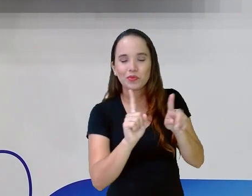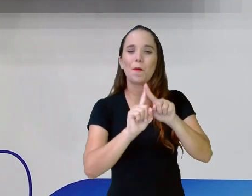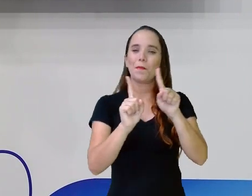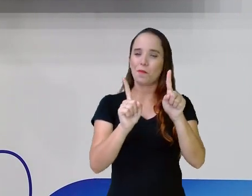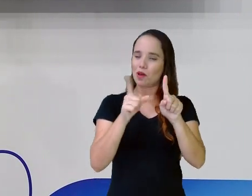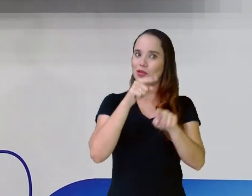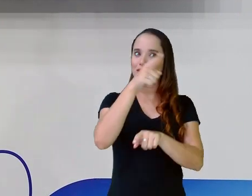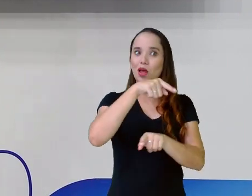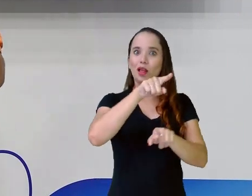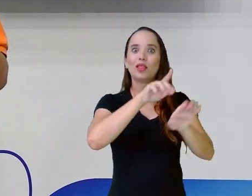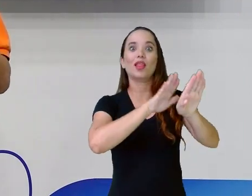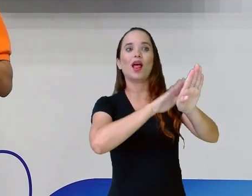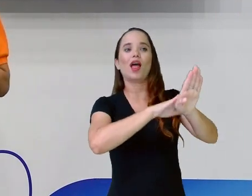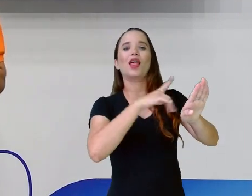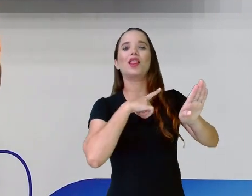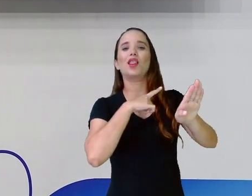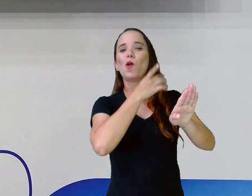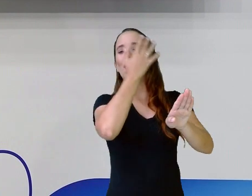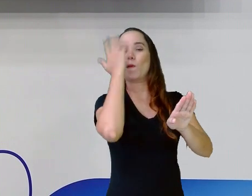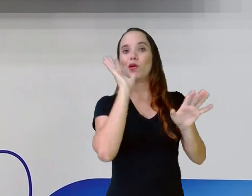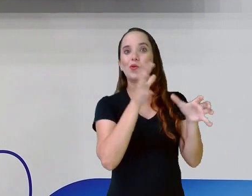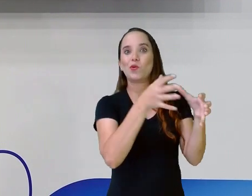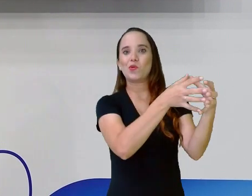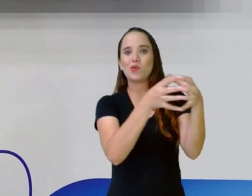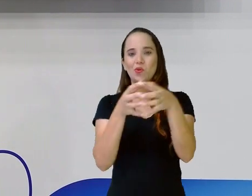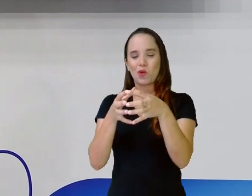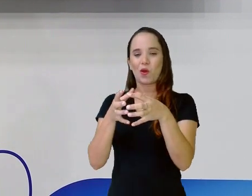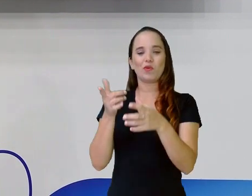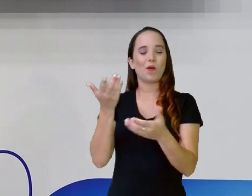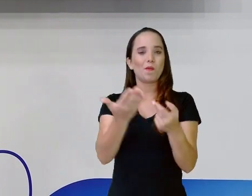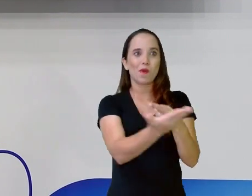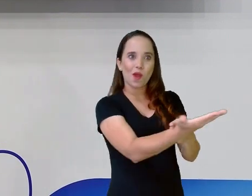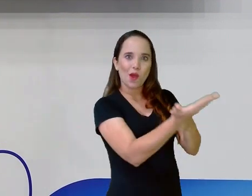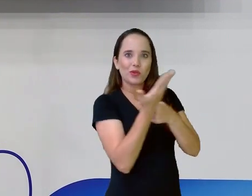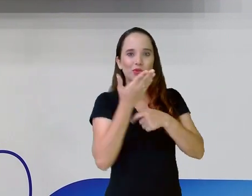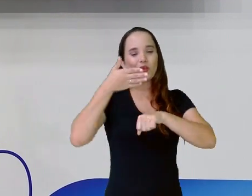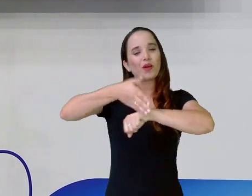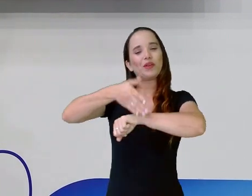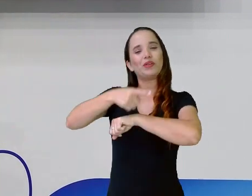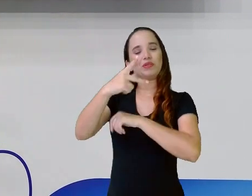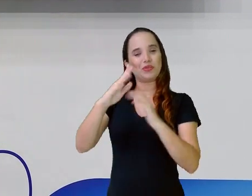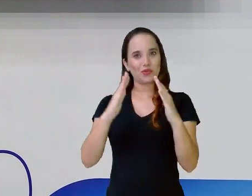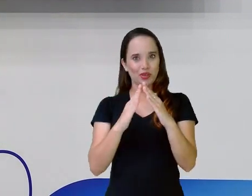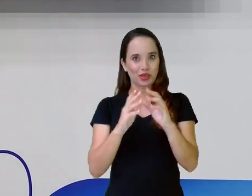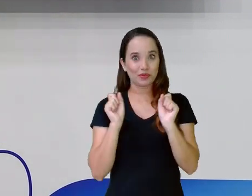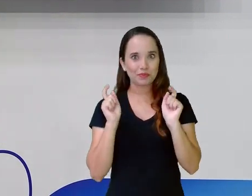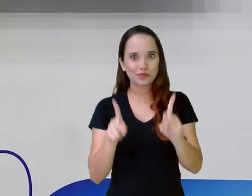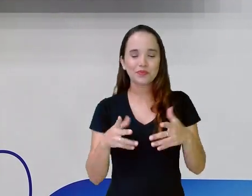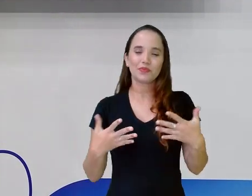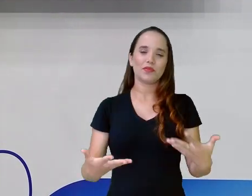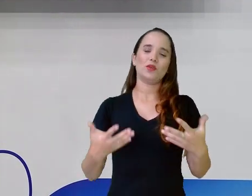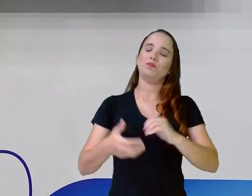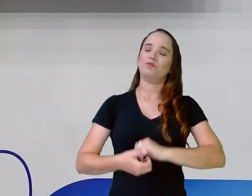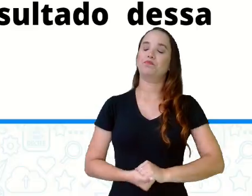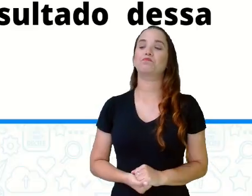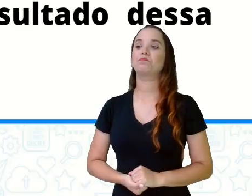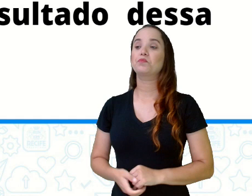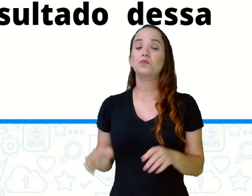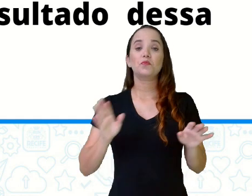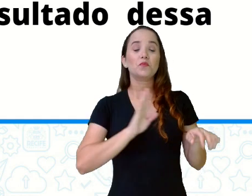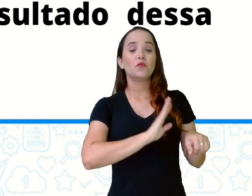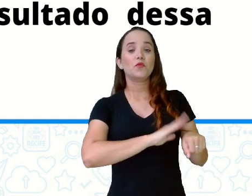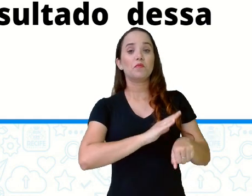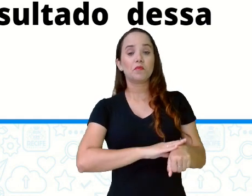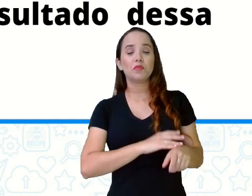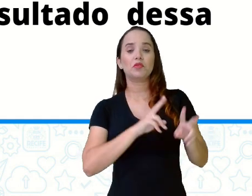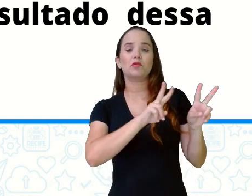eu consiga entrar na sua casa, beleza? Então, vamos lá. Quando a gente fala de subtração,